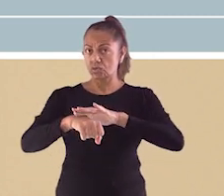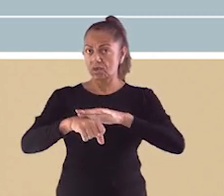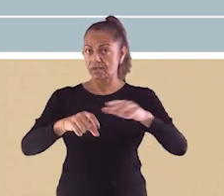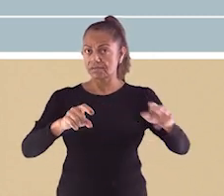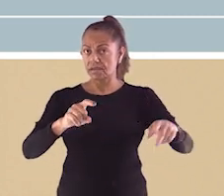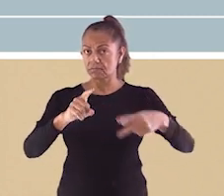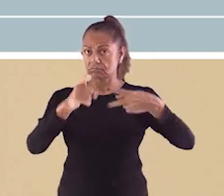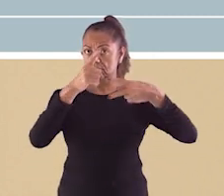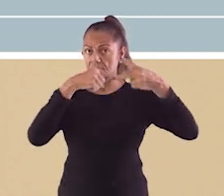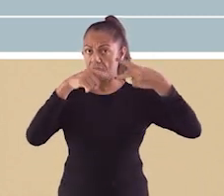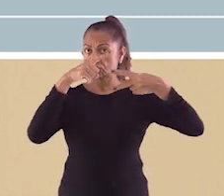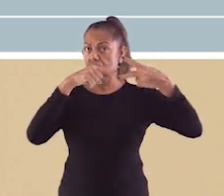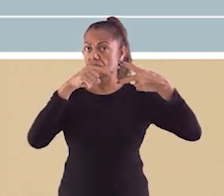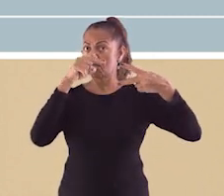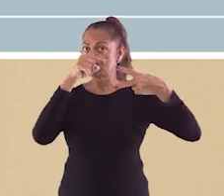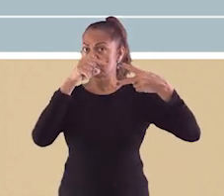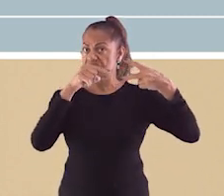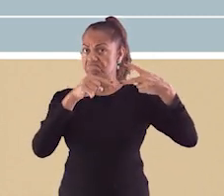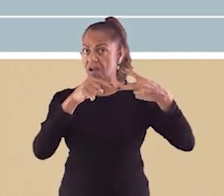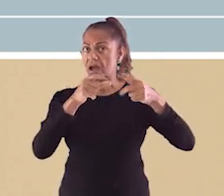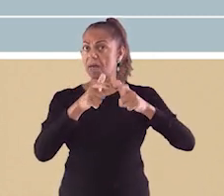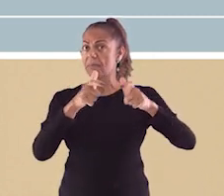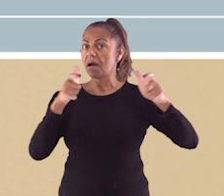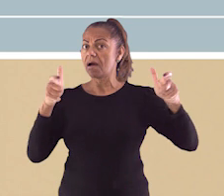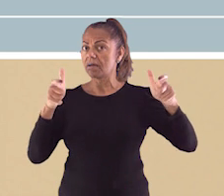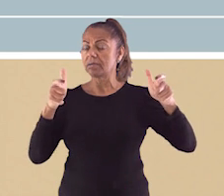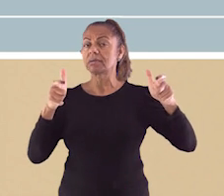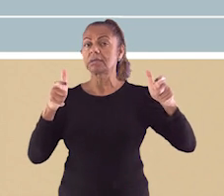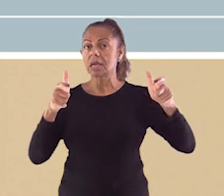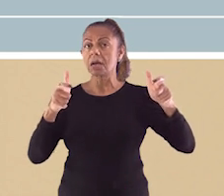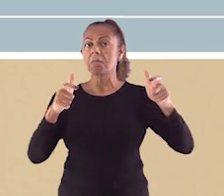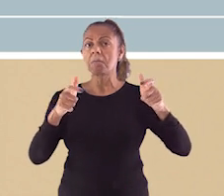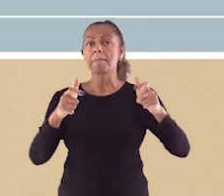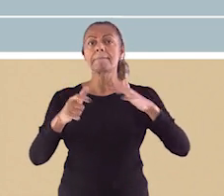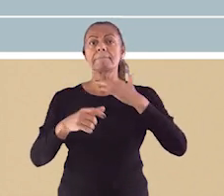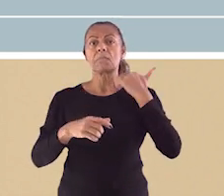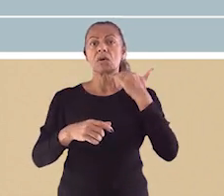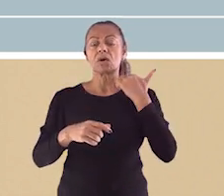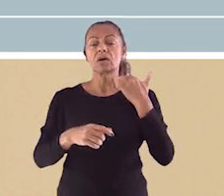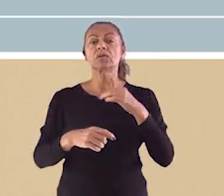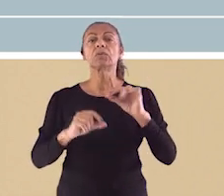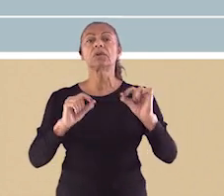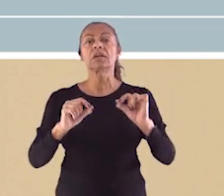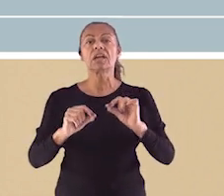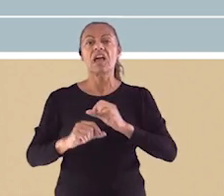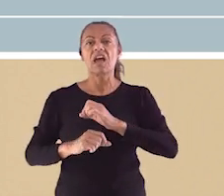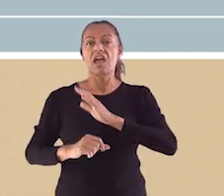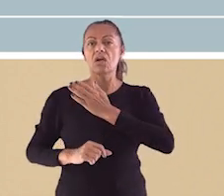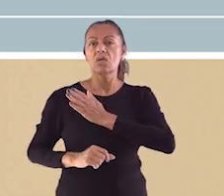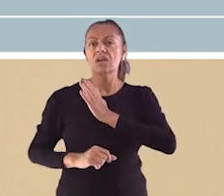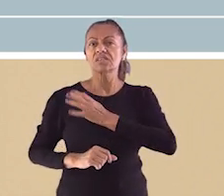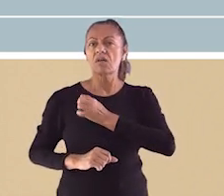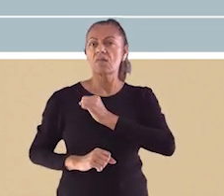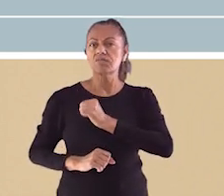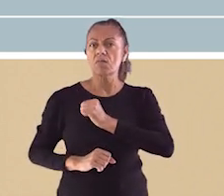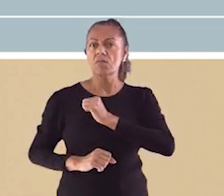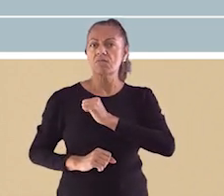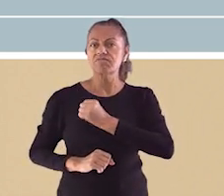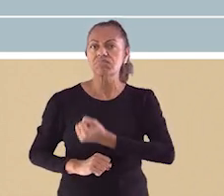melhor, as que mais registram ocorrências de mortes: o infarto e o acidente vascular